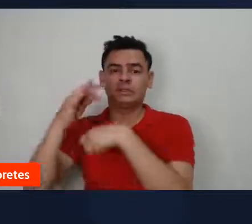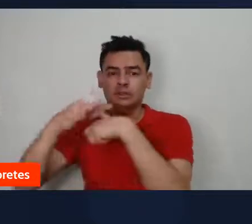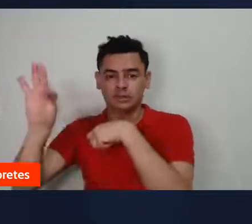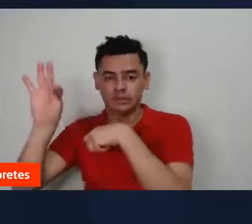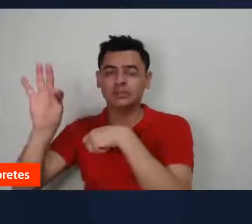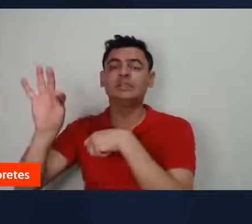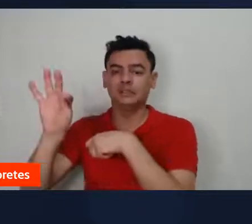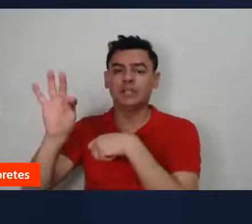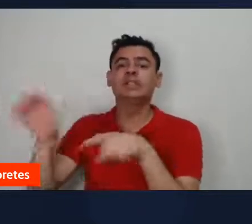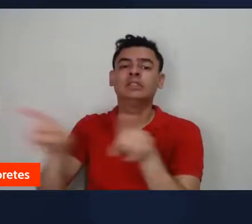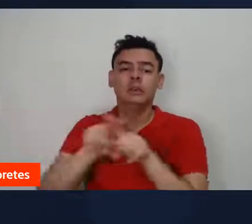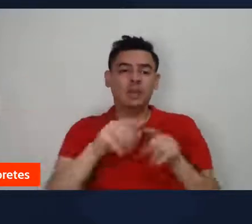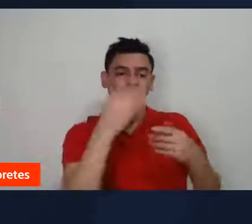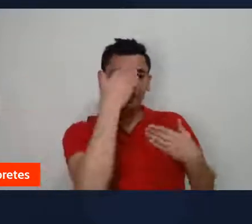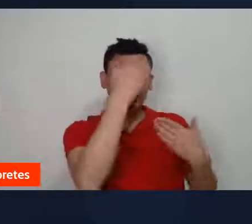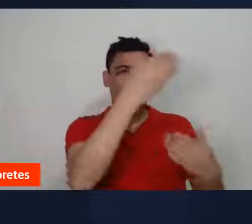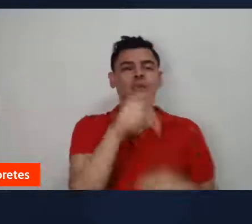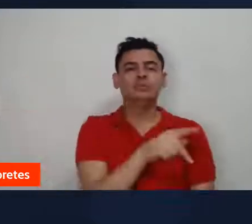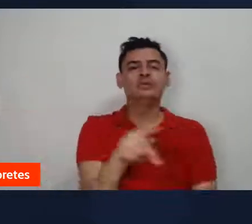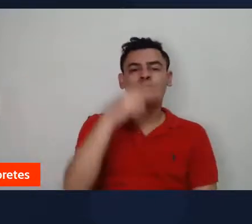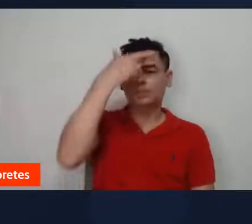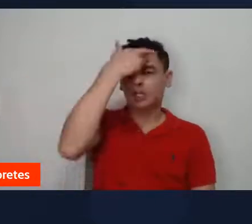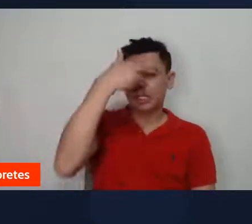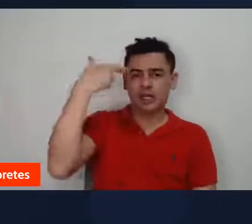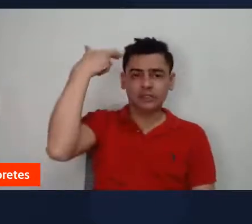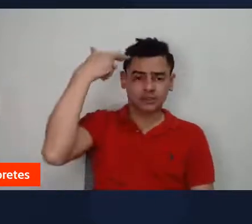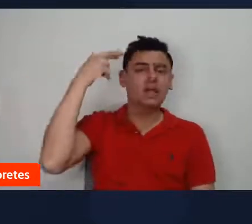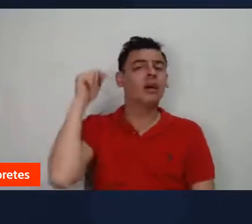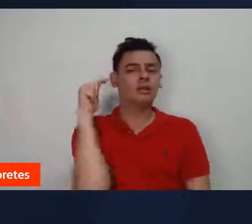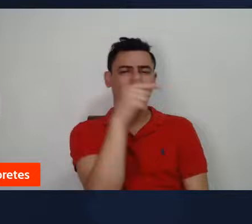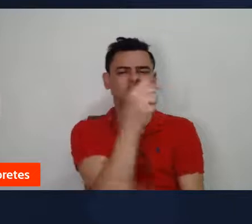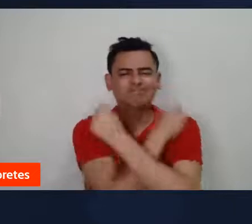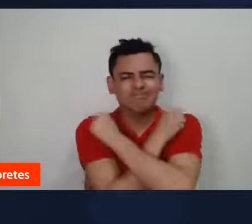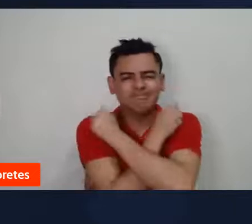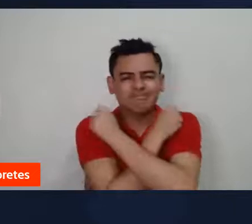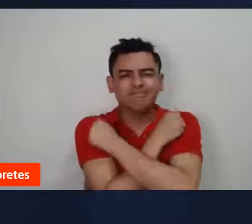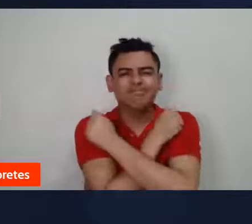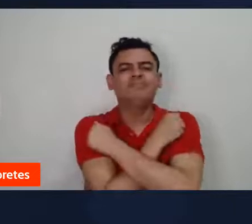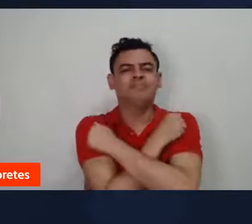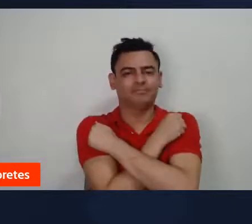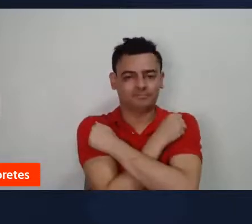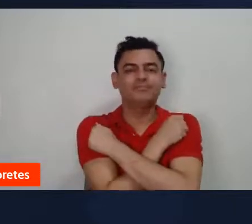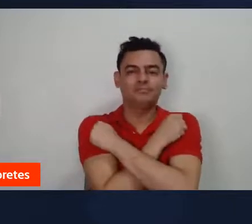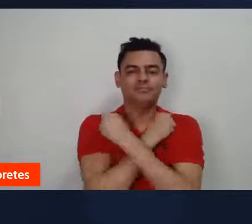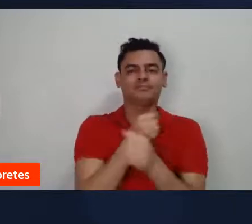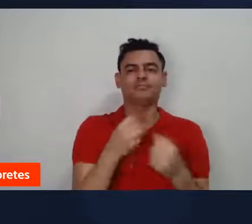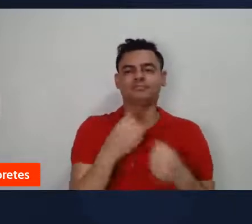Reginaldo, que nos proporcionou esse primeiro link aqui. Um abraço, tudo de bom, sigamos.